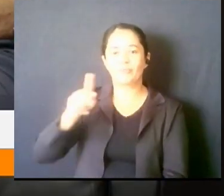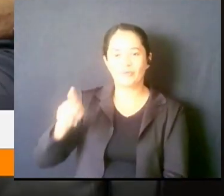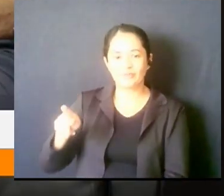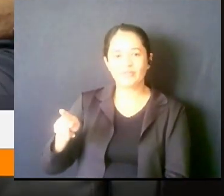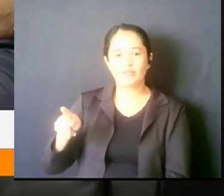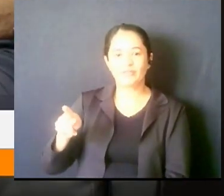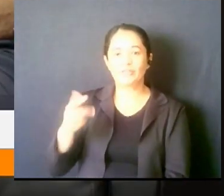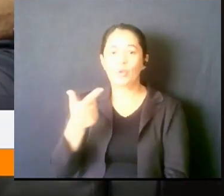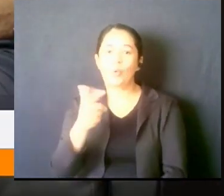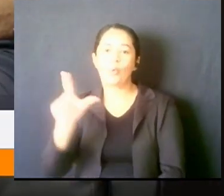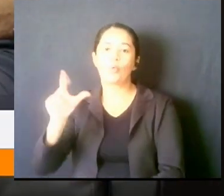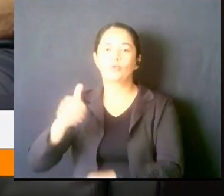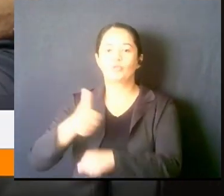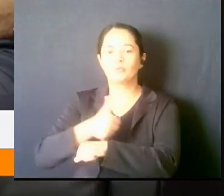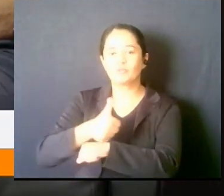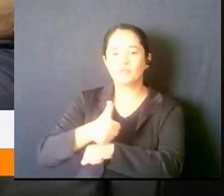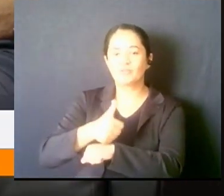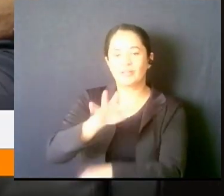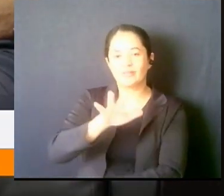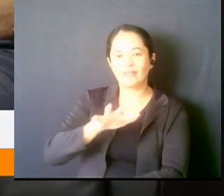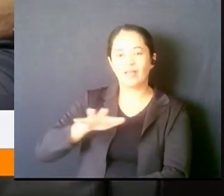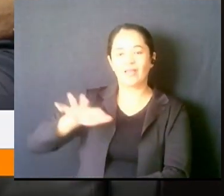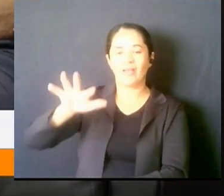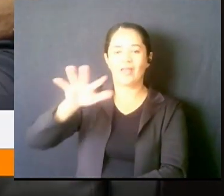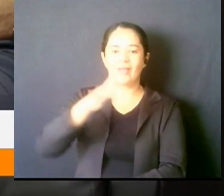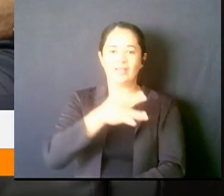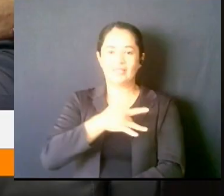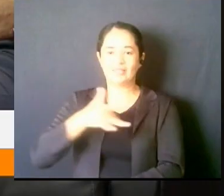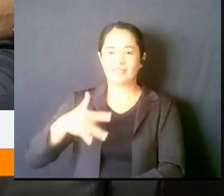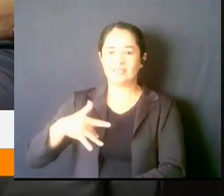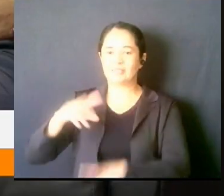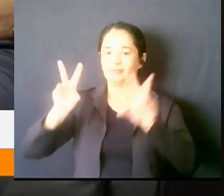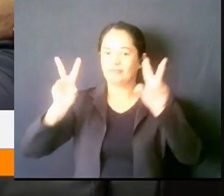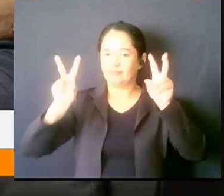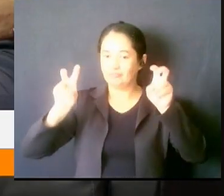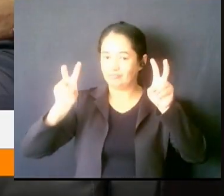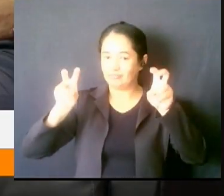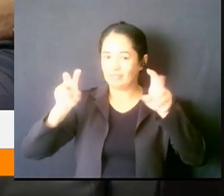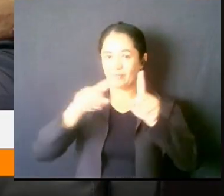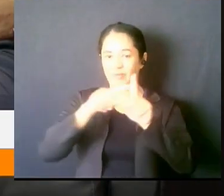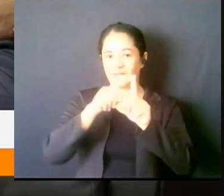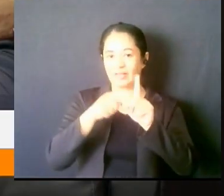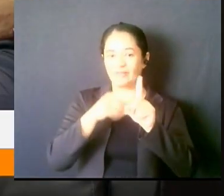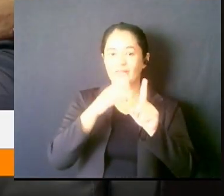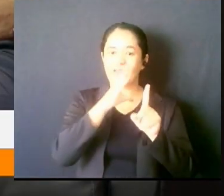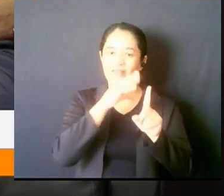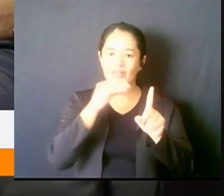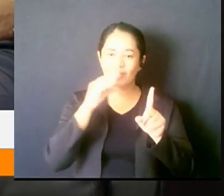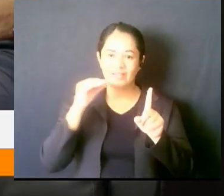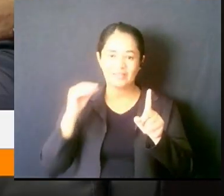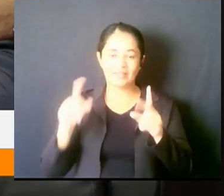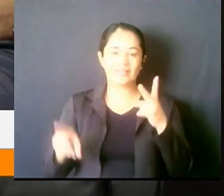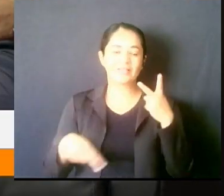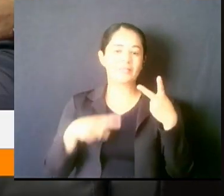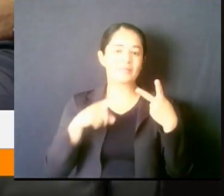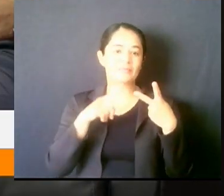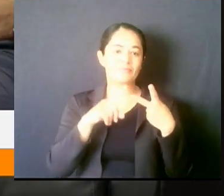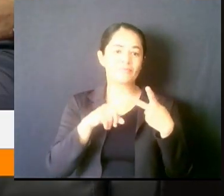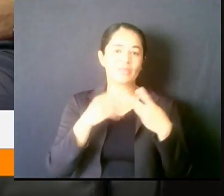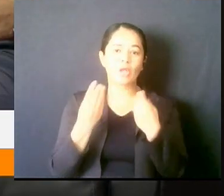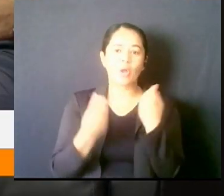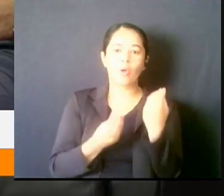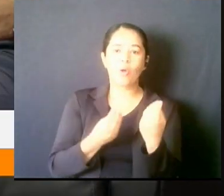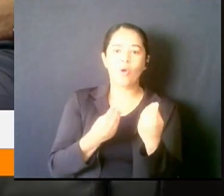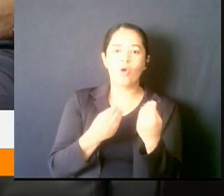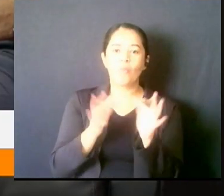de saúde. Tem o tema gravidez na adolescência e também tem o tema, por exemplo, como os pais conversarem com